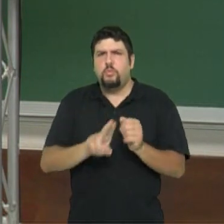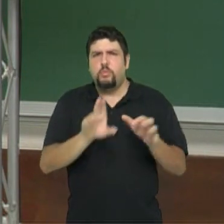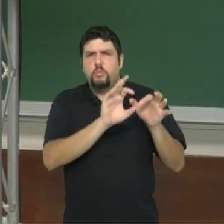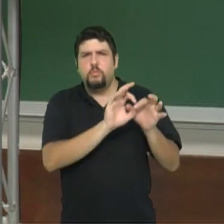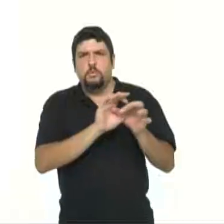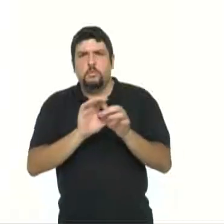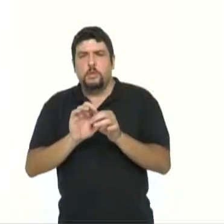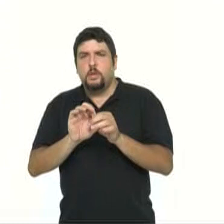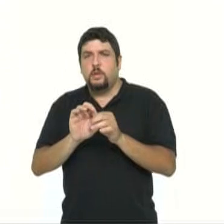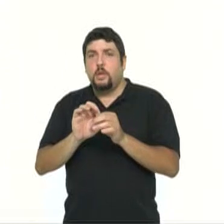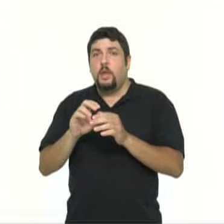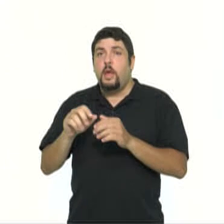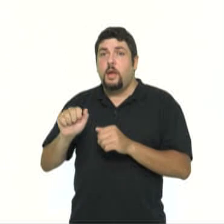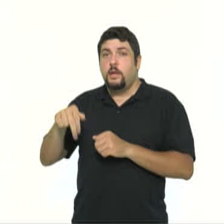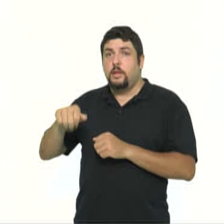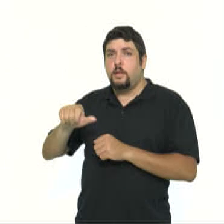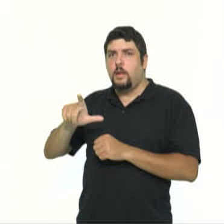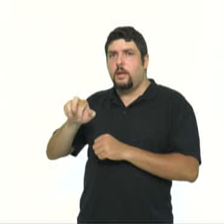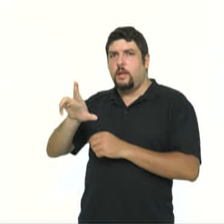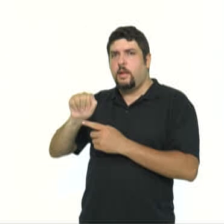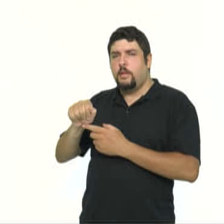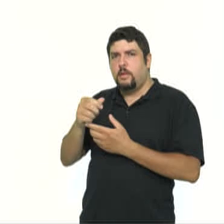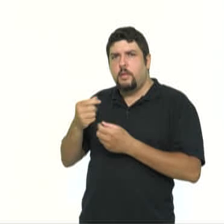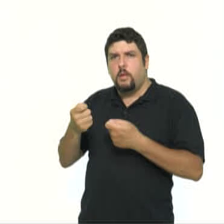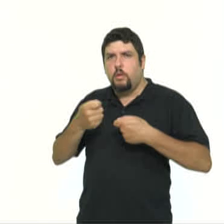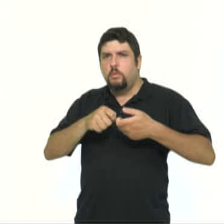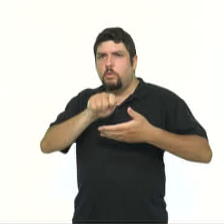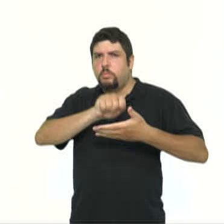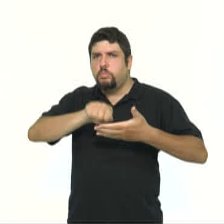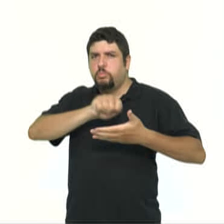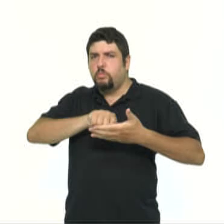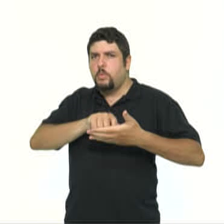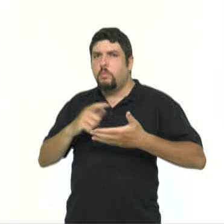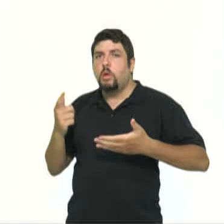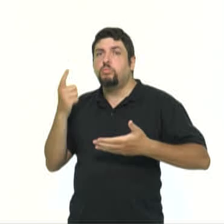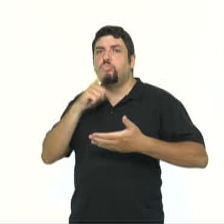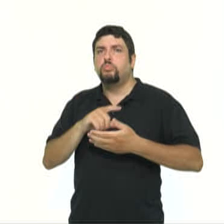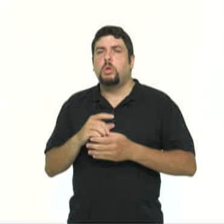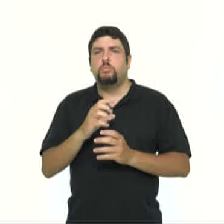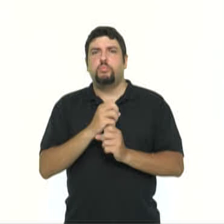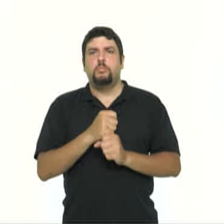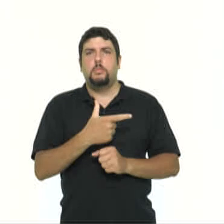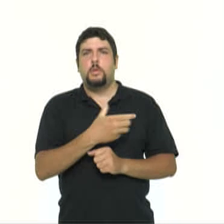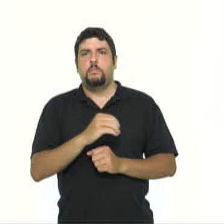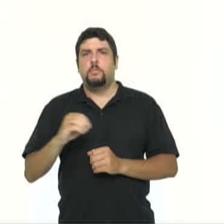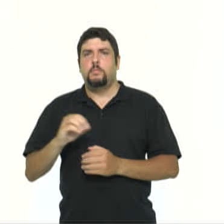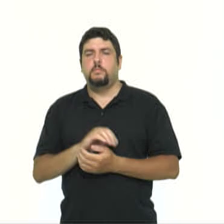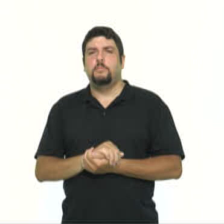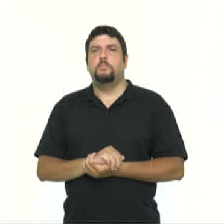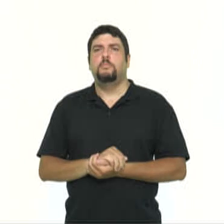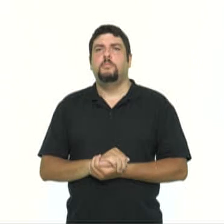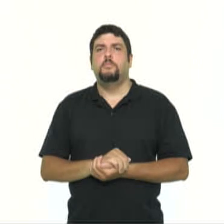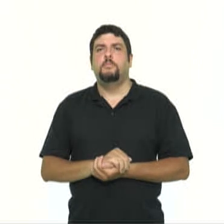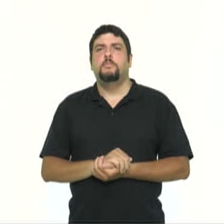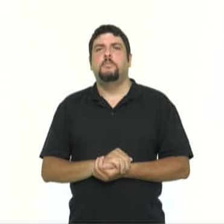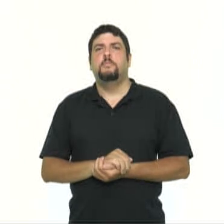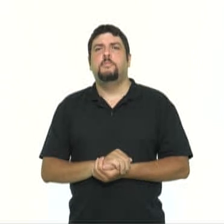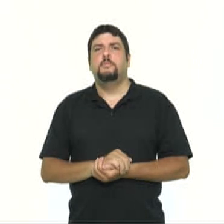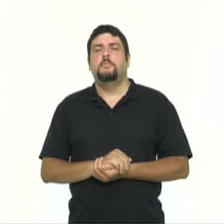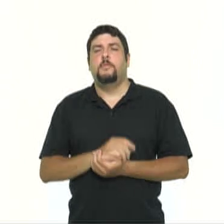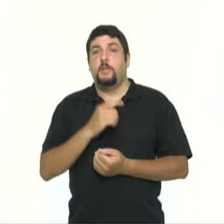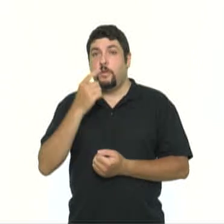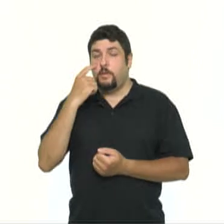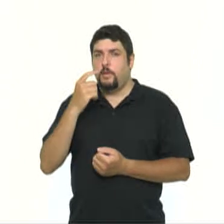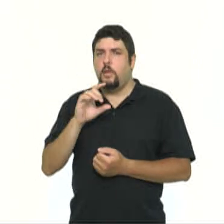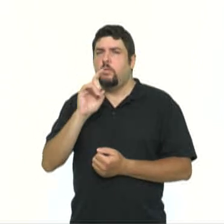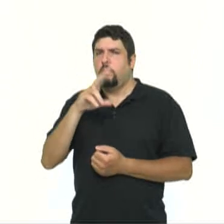que ajudaram a Ana Clara a abocanhar os 200 pontos aqui dessa competência? Olha lá então, só